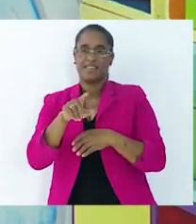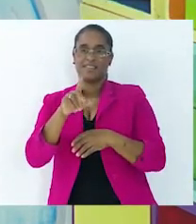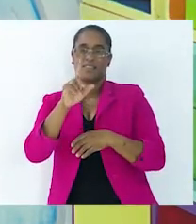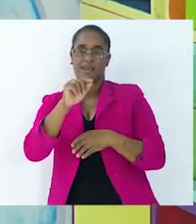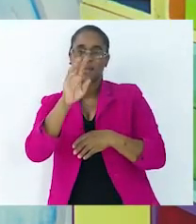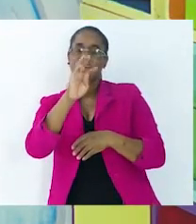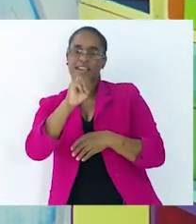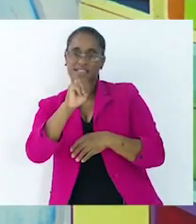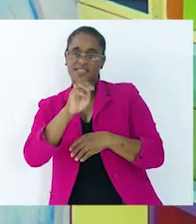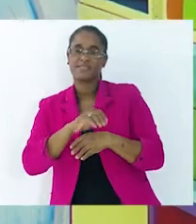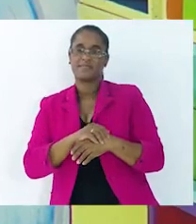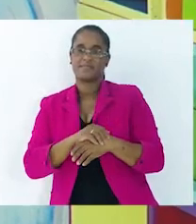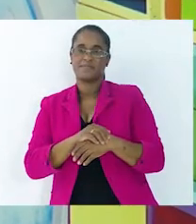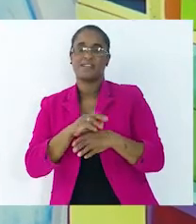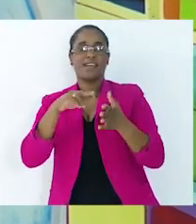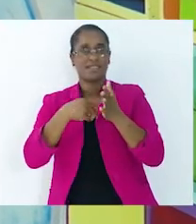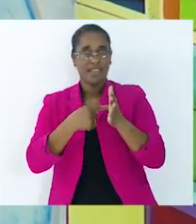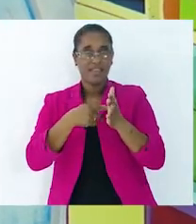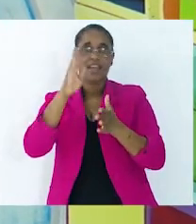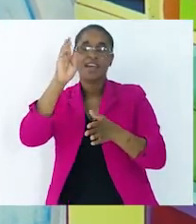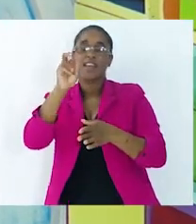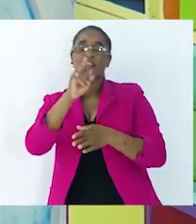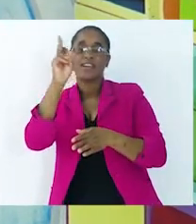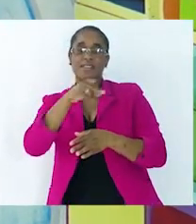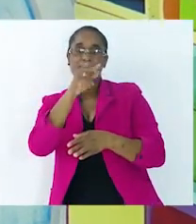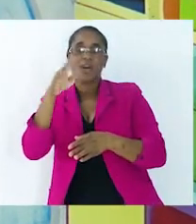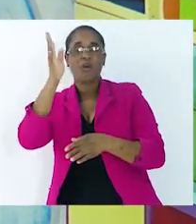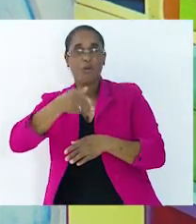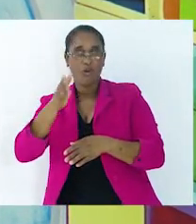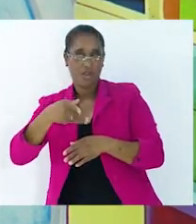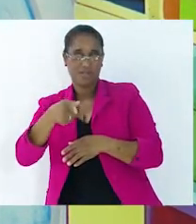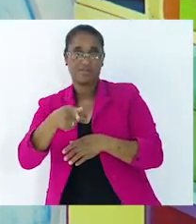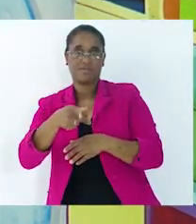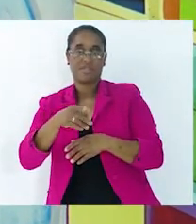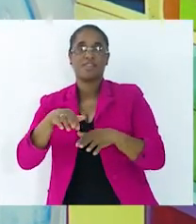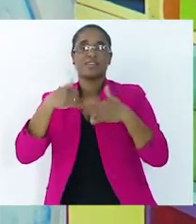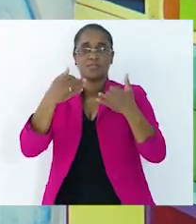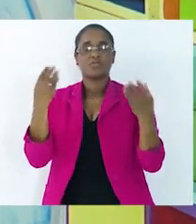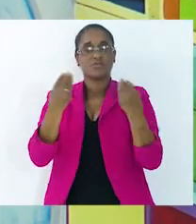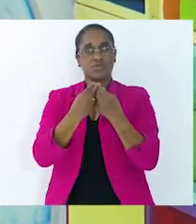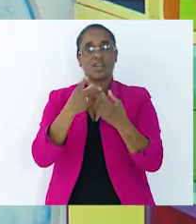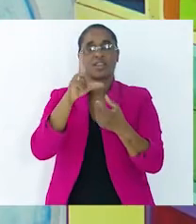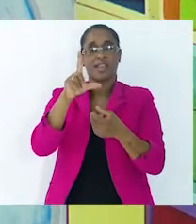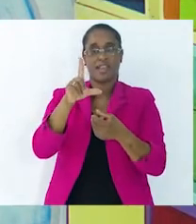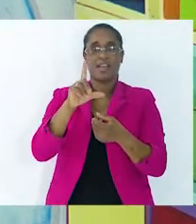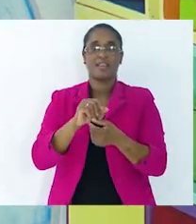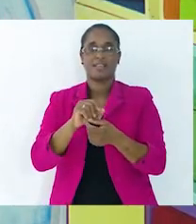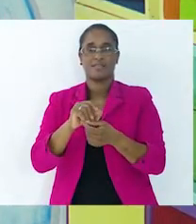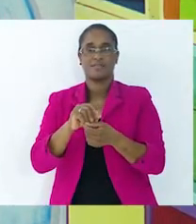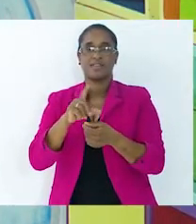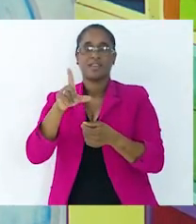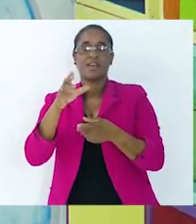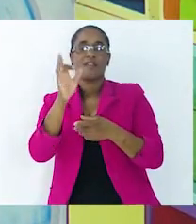em S, a técnica é eliminar essas consoantes, ajustar a letra L e dar as formas.